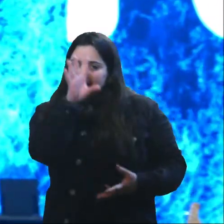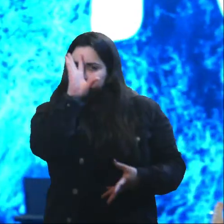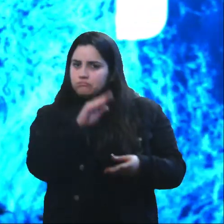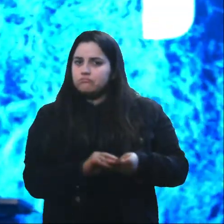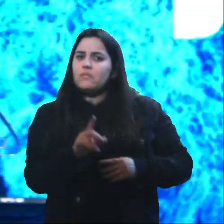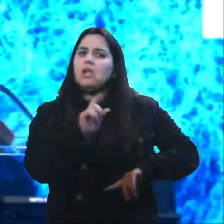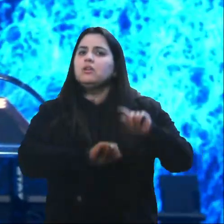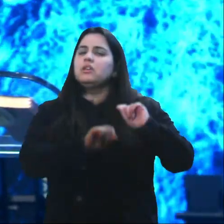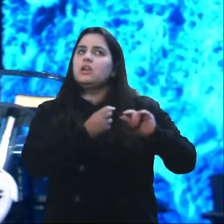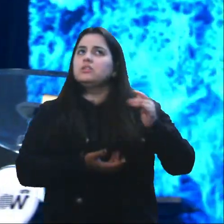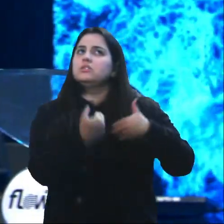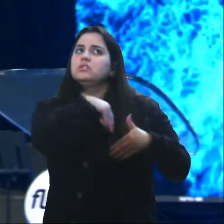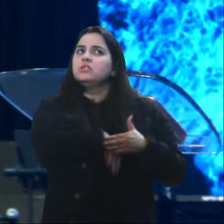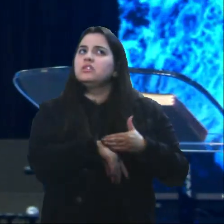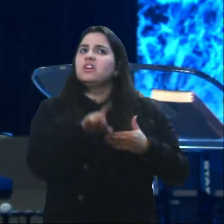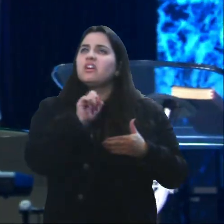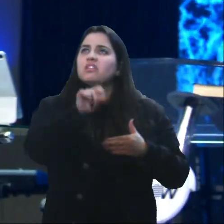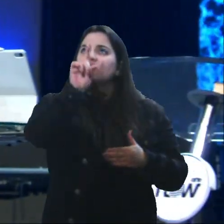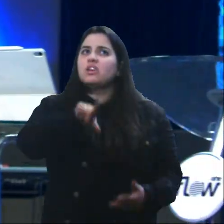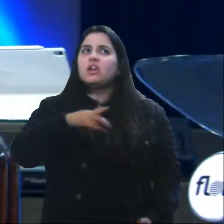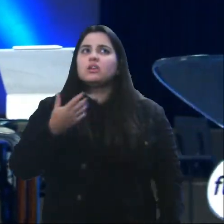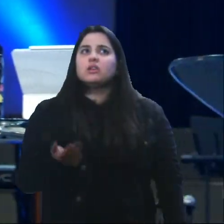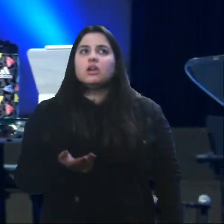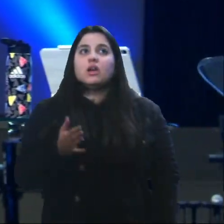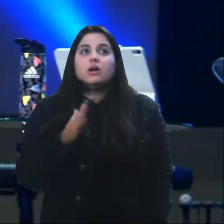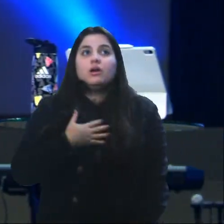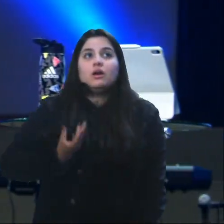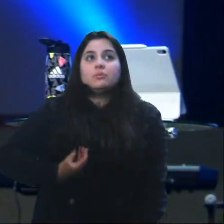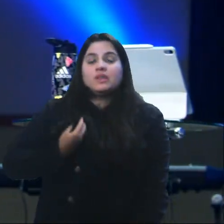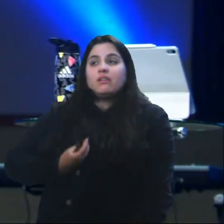gente, a nossa vida muda.